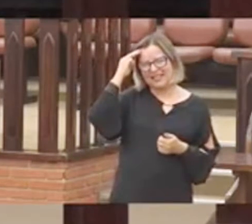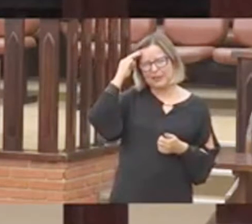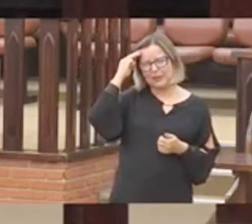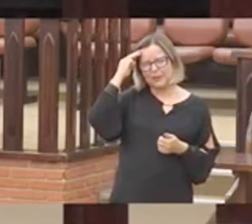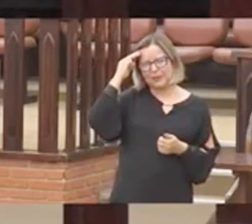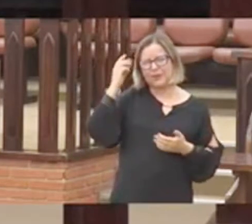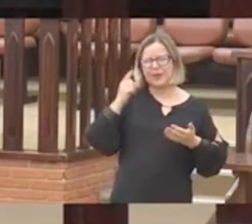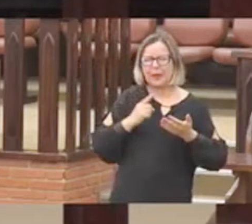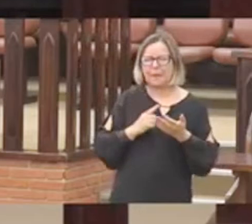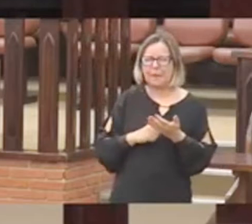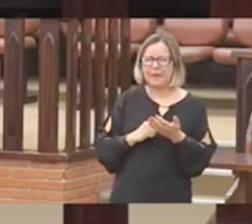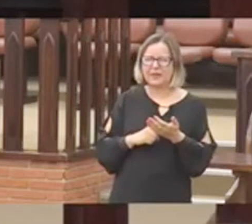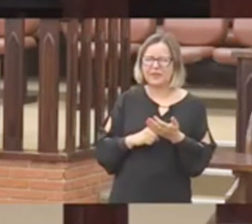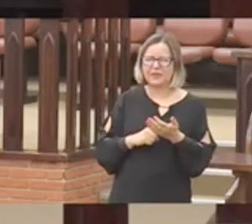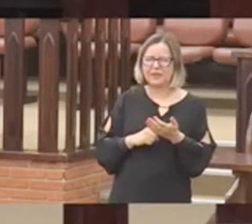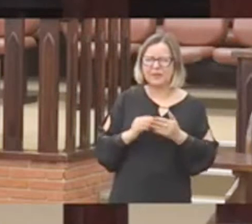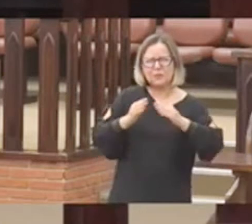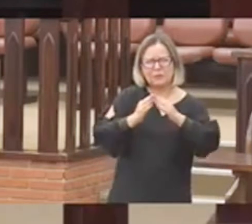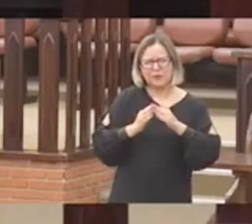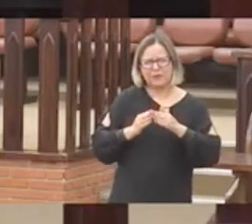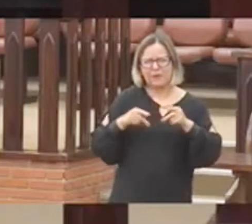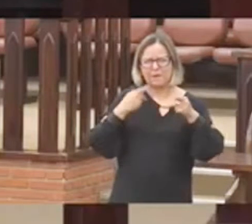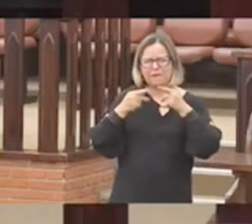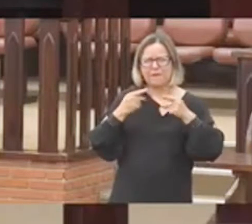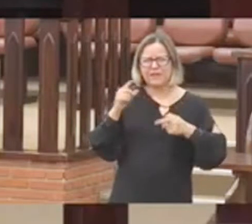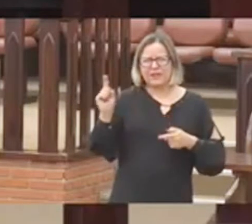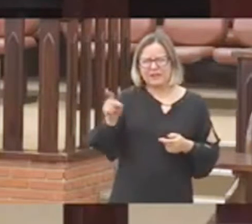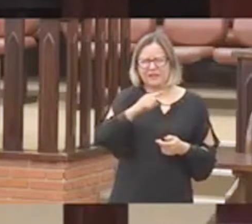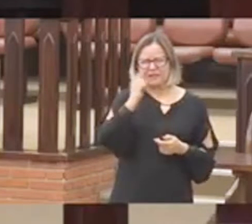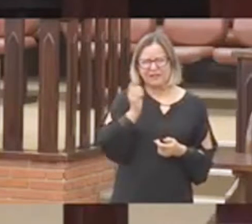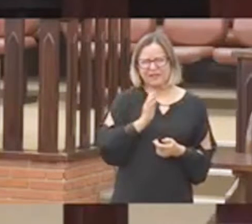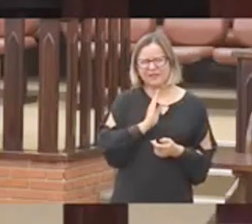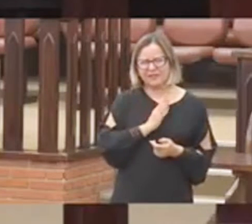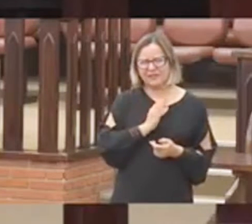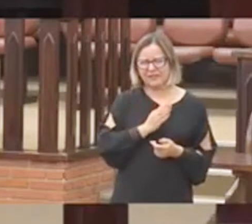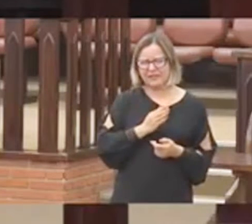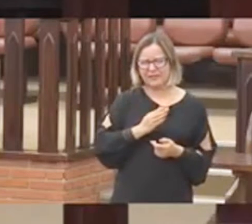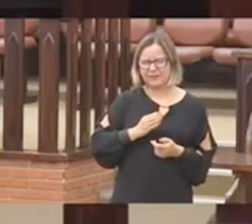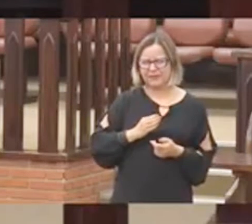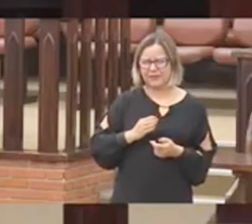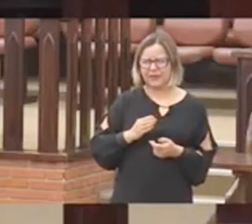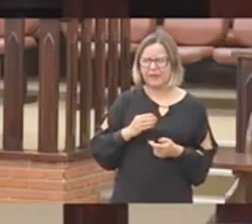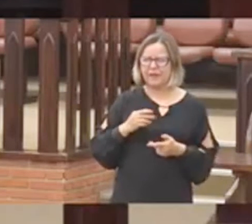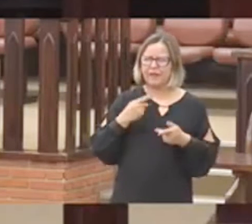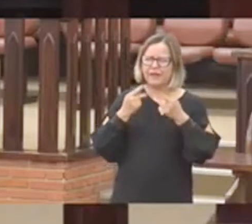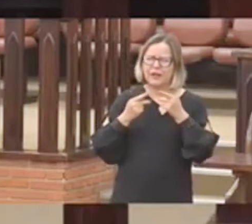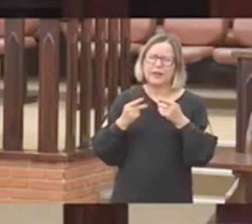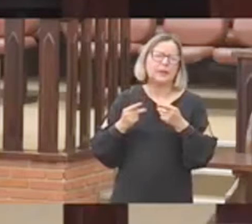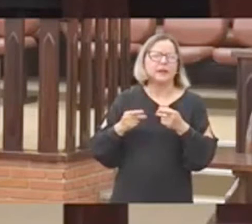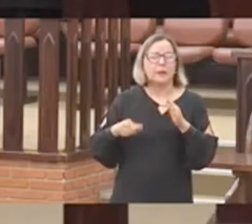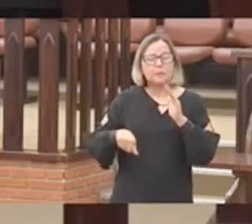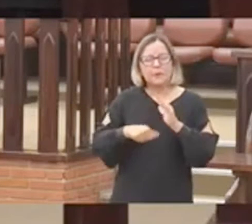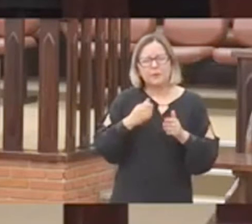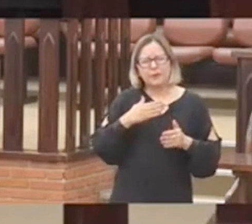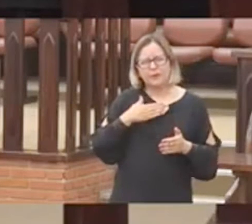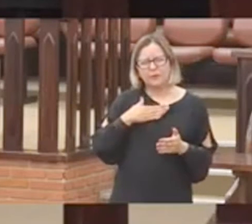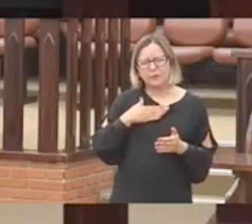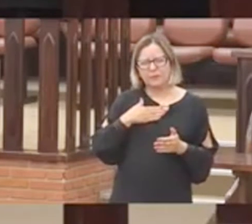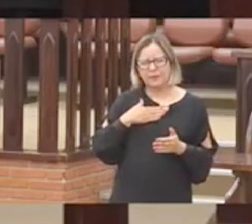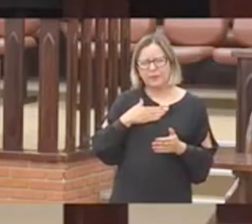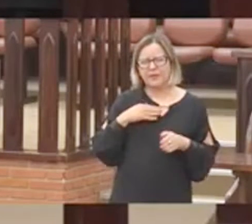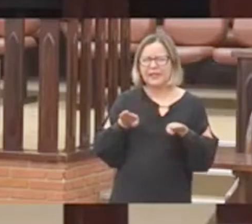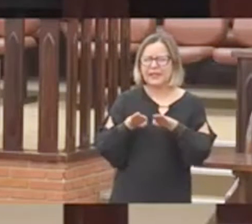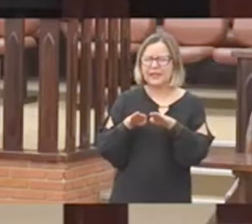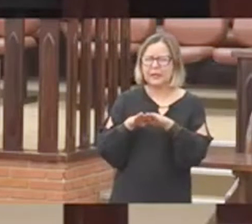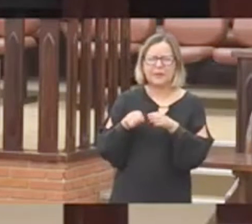pedindo que o Senhor fale com todos nós. Fale primeiro comigo e fale também com todos